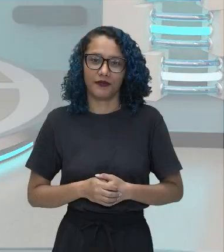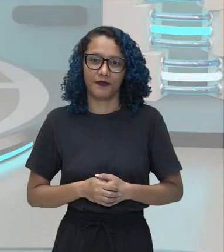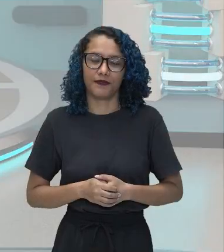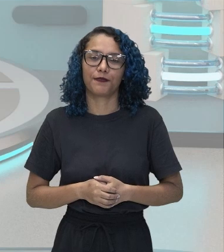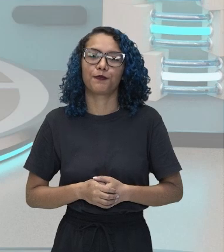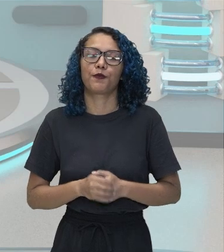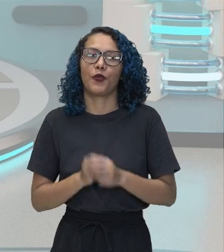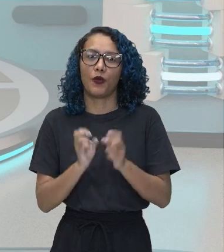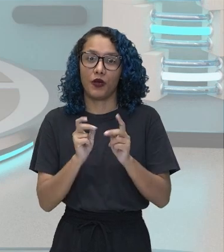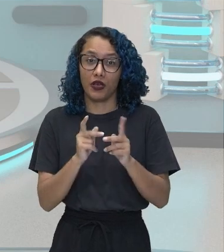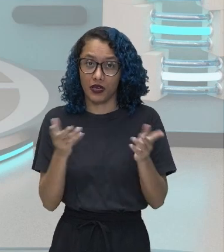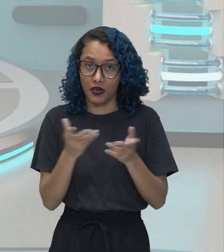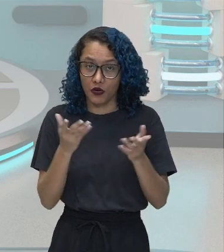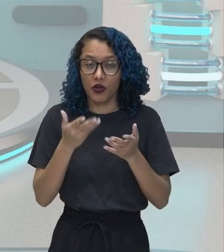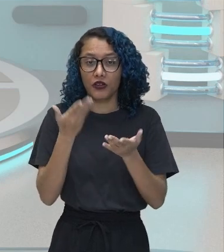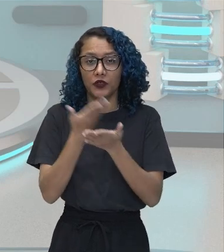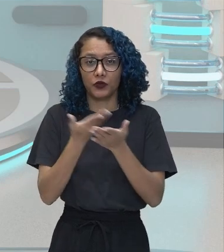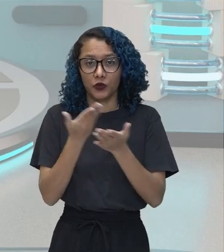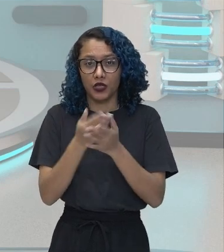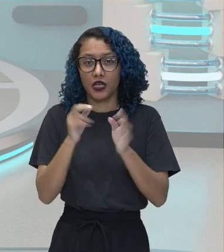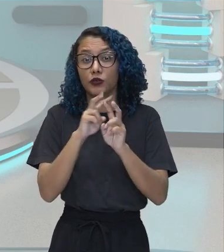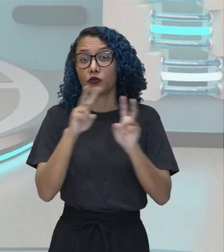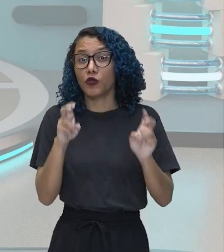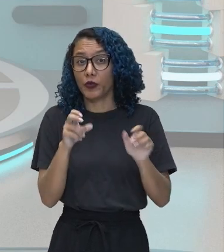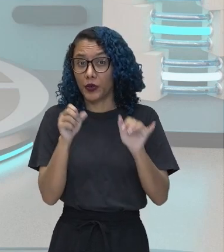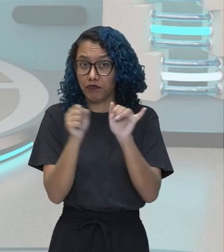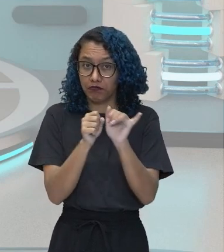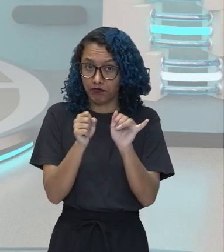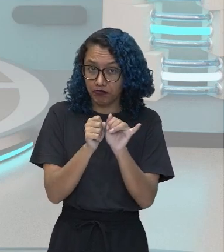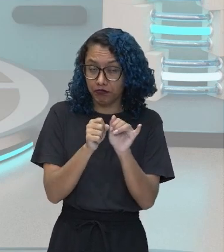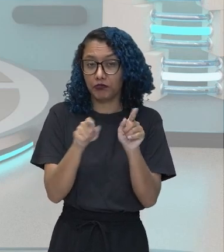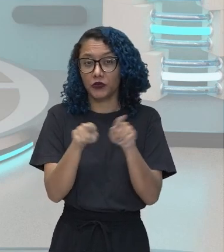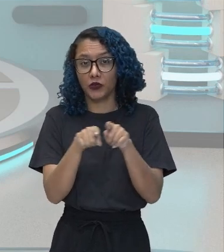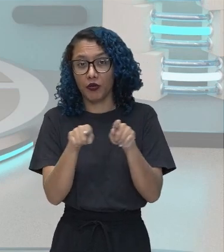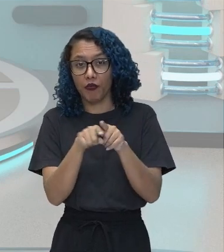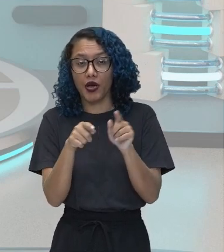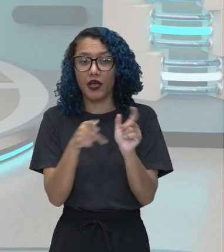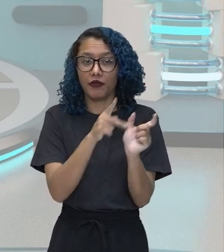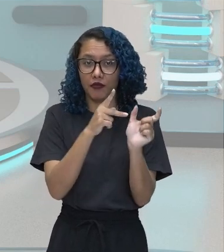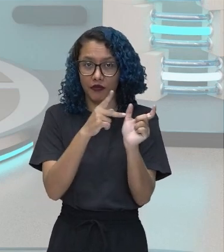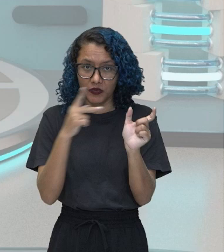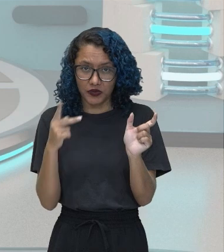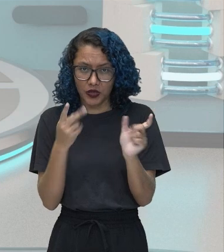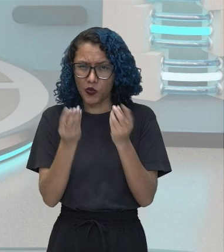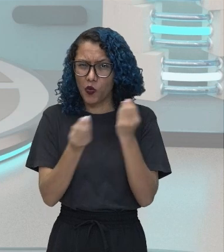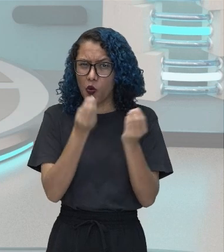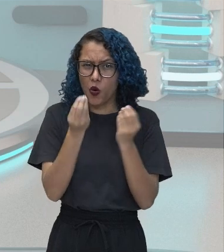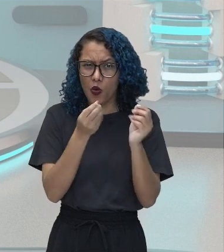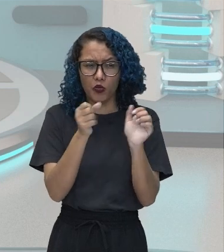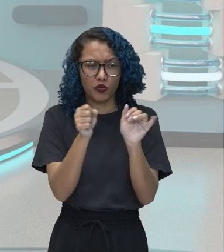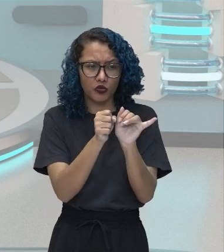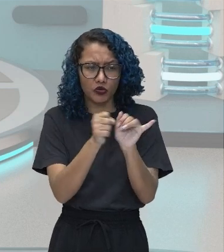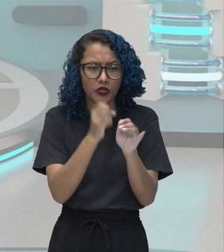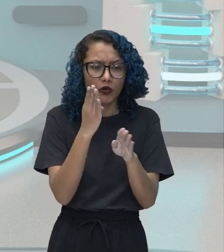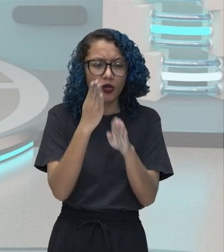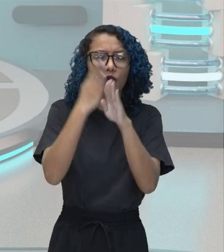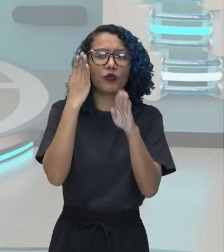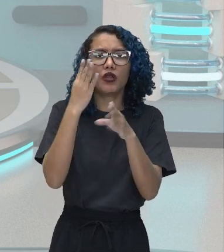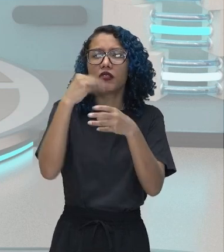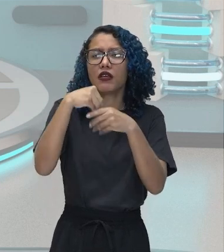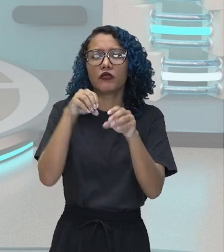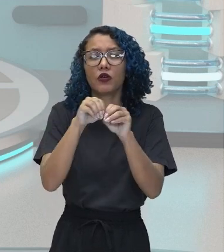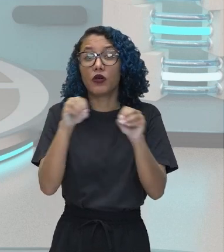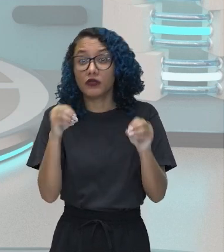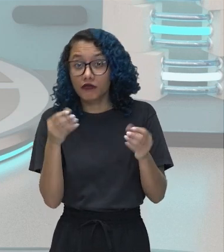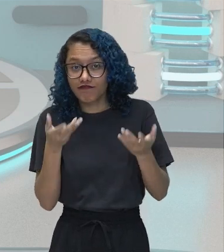Muito bem, vamos falar sobre sujeito, sobre predicado, sobre como descobrir o sujeito da oração? Muito bem,